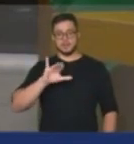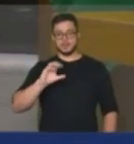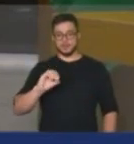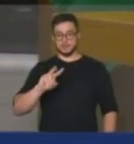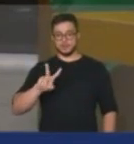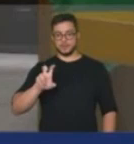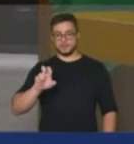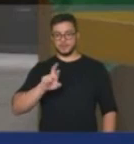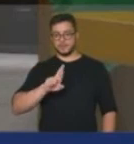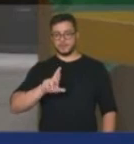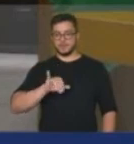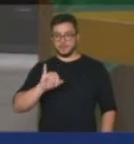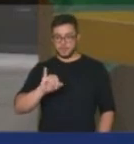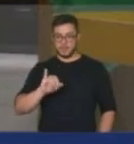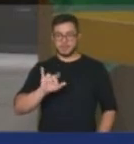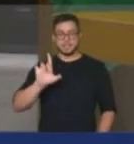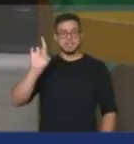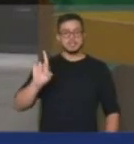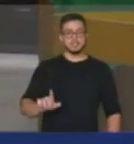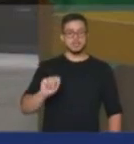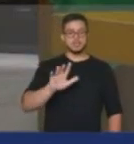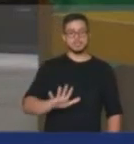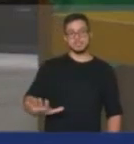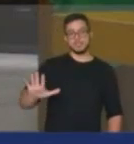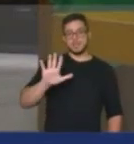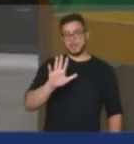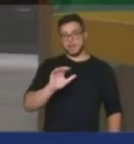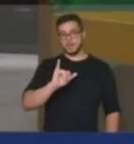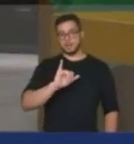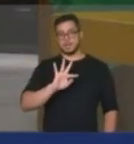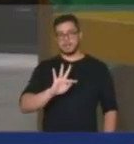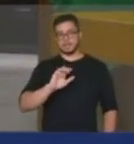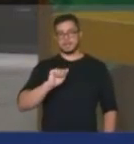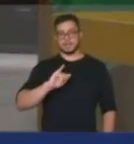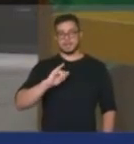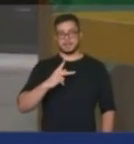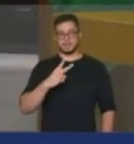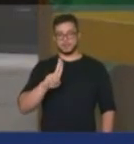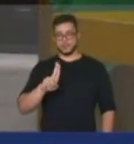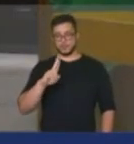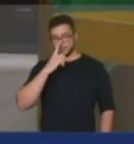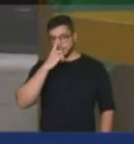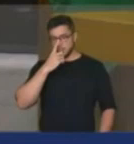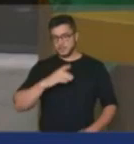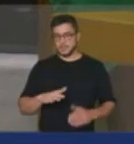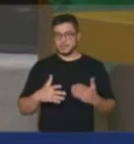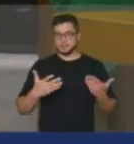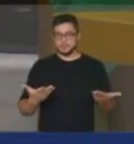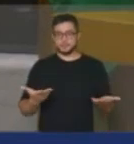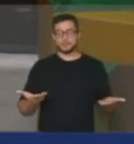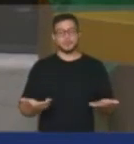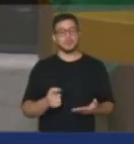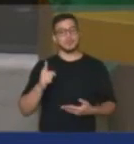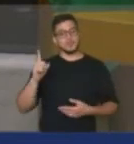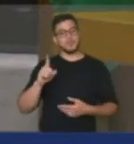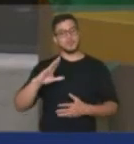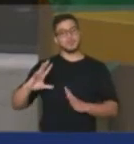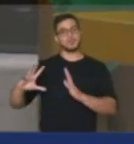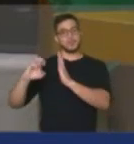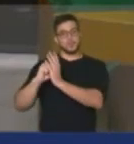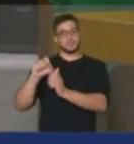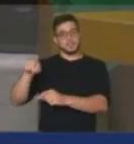caro Padovani, e neste dia Enio também toma posse na Itaipu Binacional